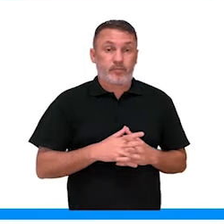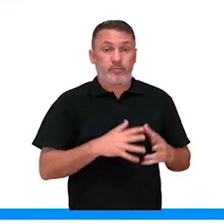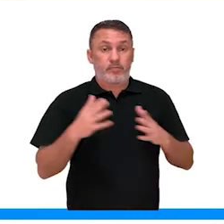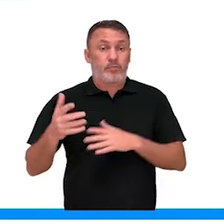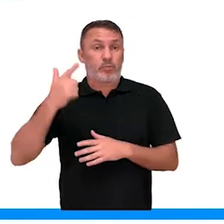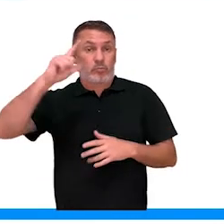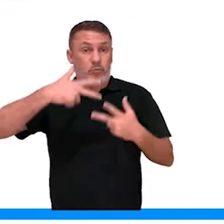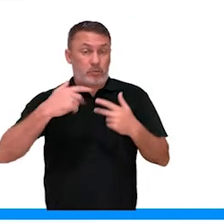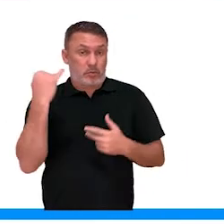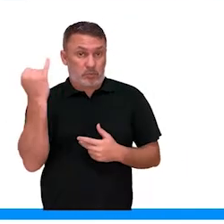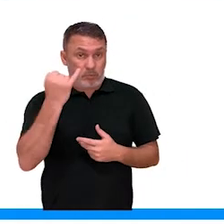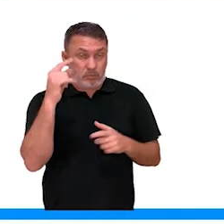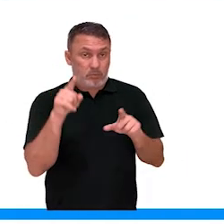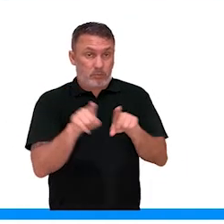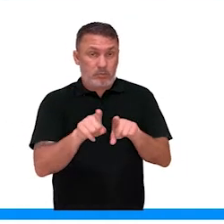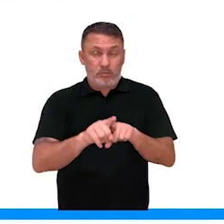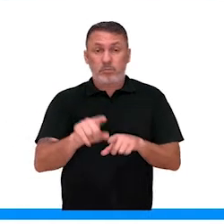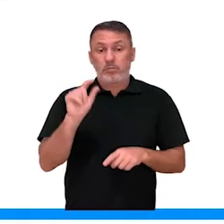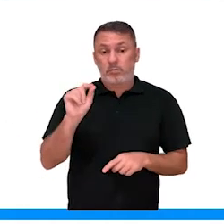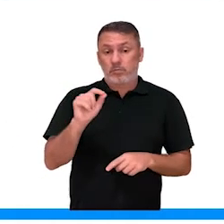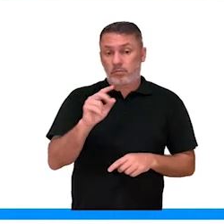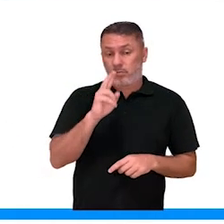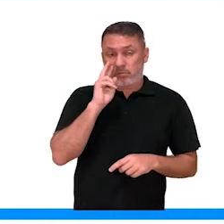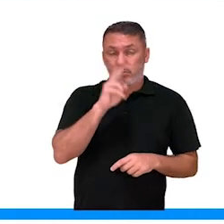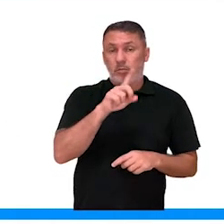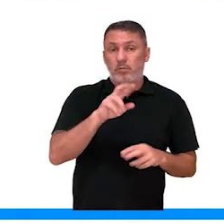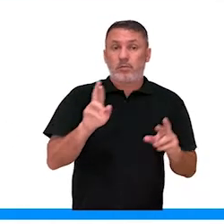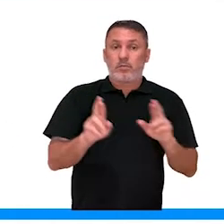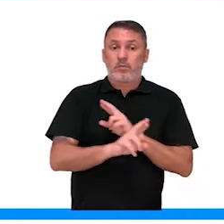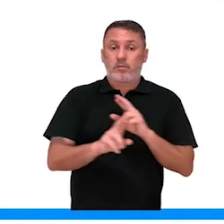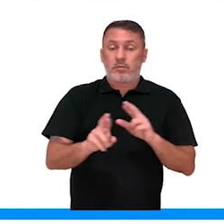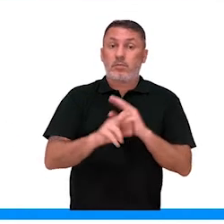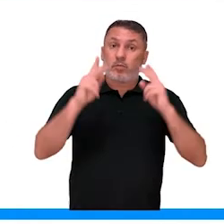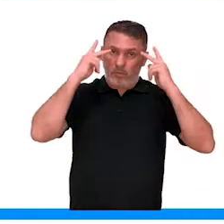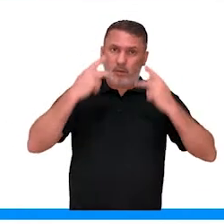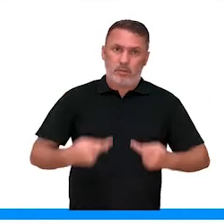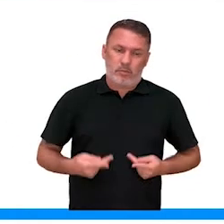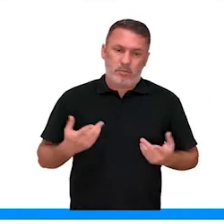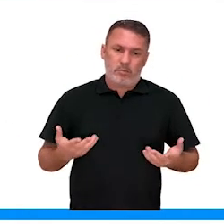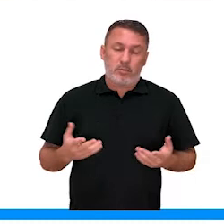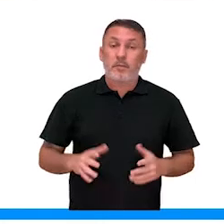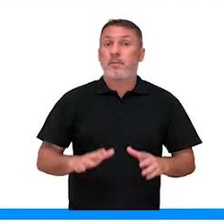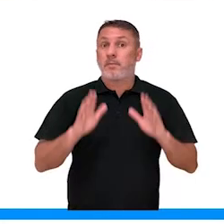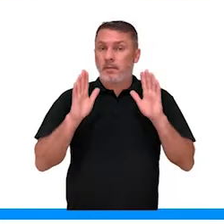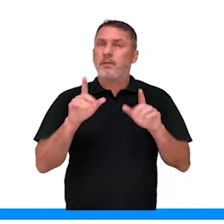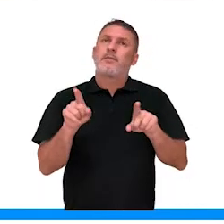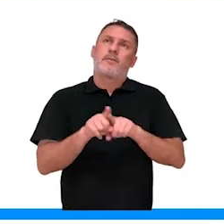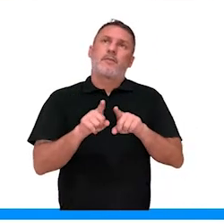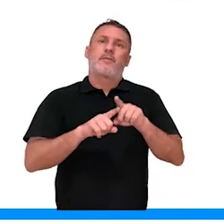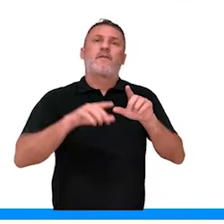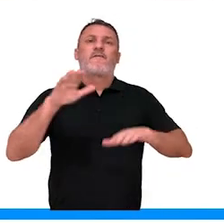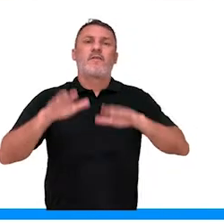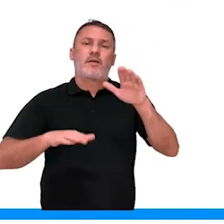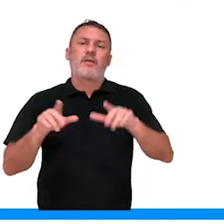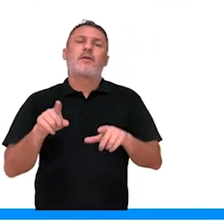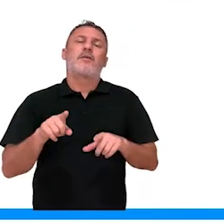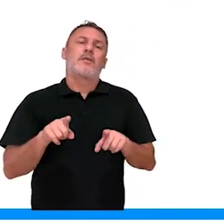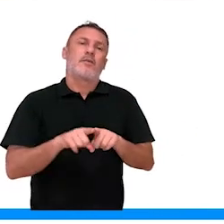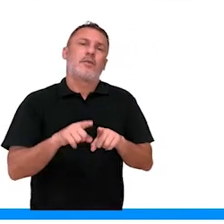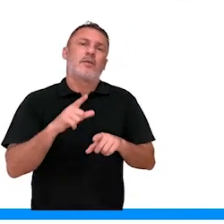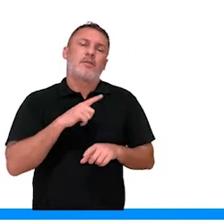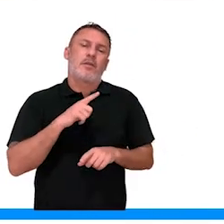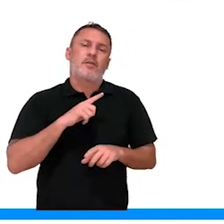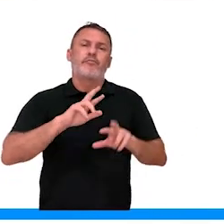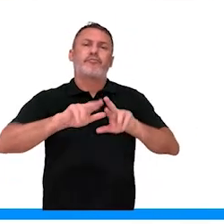E uma outra coisa importante também é que aqui a gente está relacionando com seres humanos, mas isso também varia dentro das